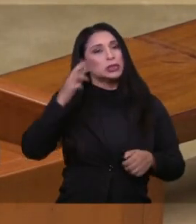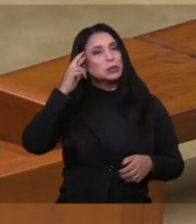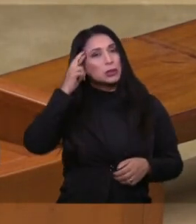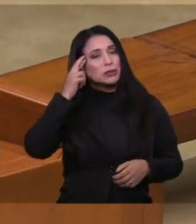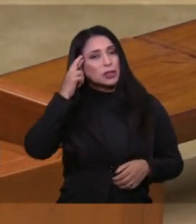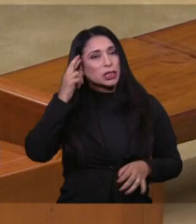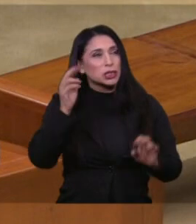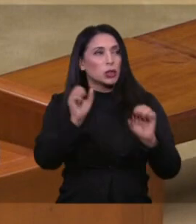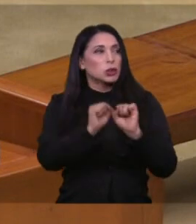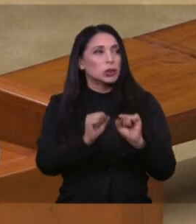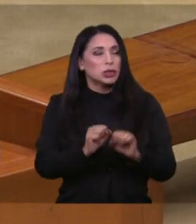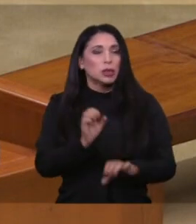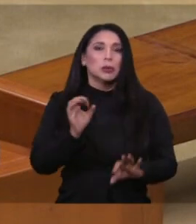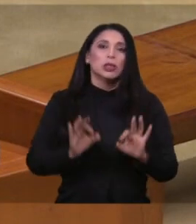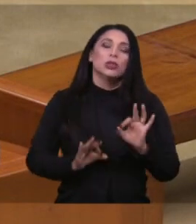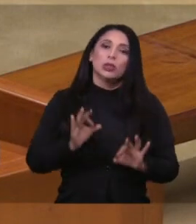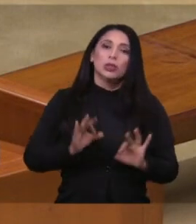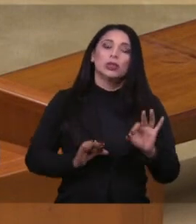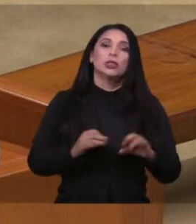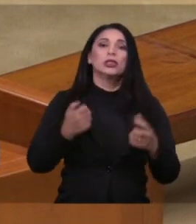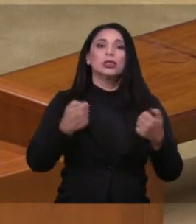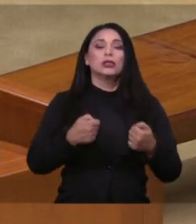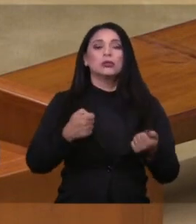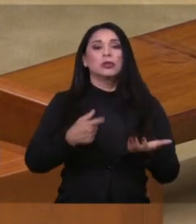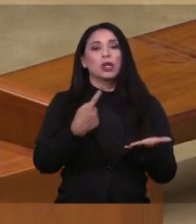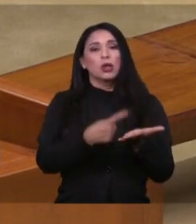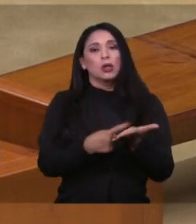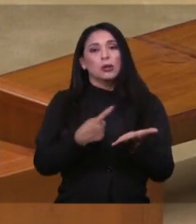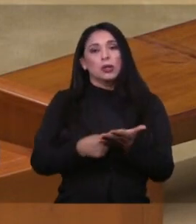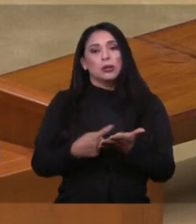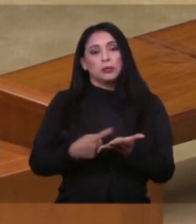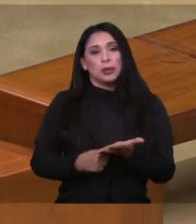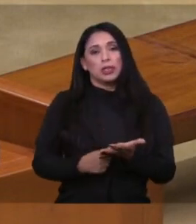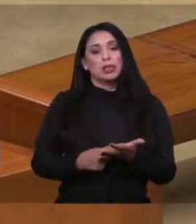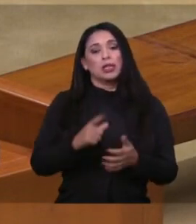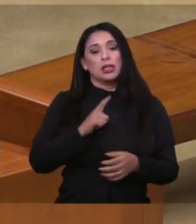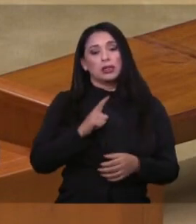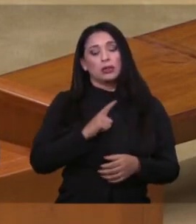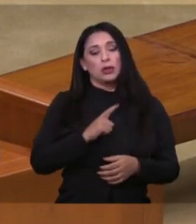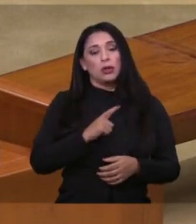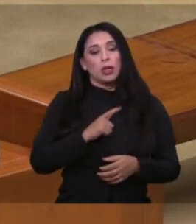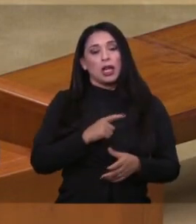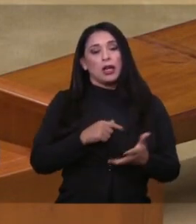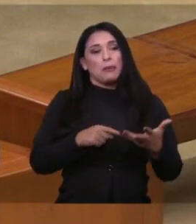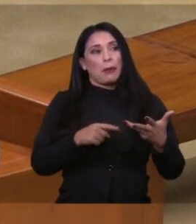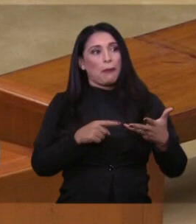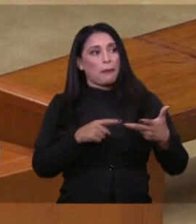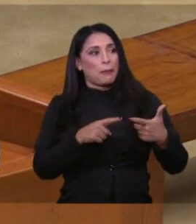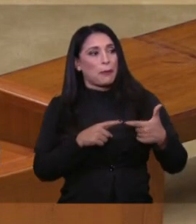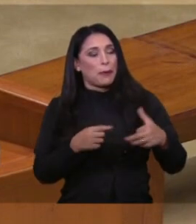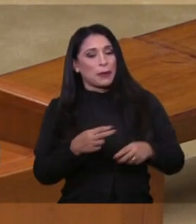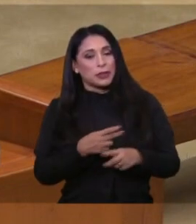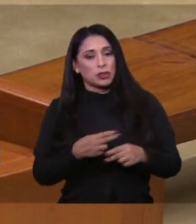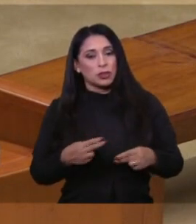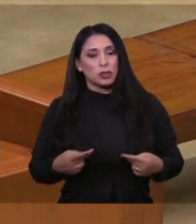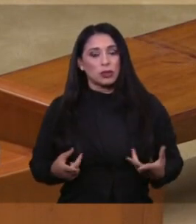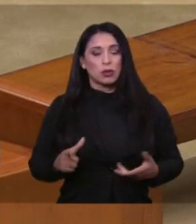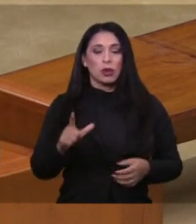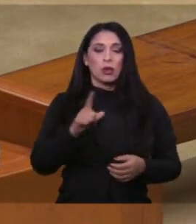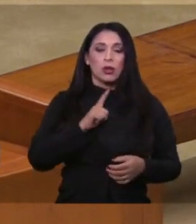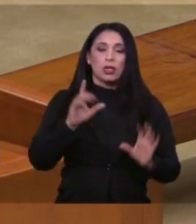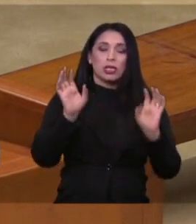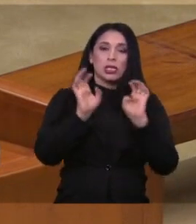sistema de justiça precisa se comprometer com uma medida disruptiva desse estado de coisas, dessa